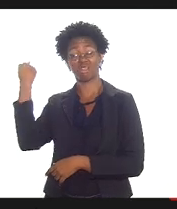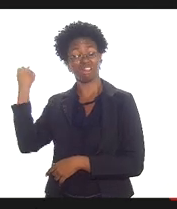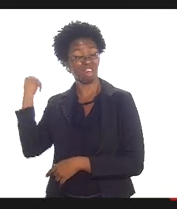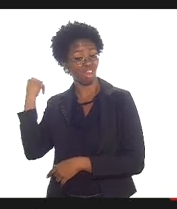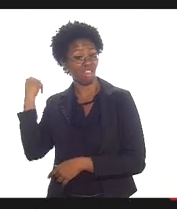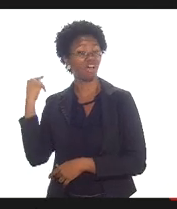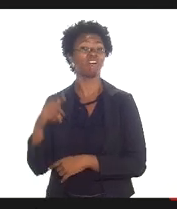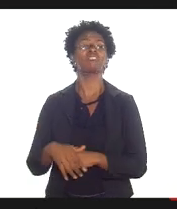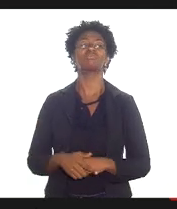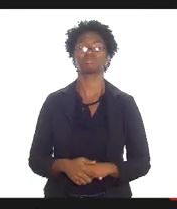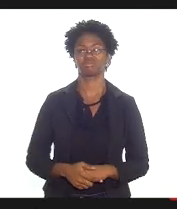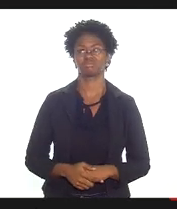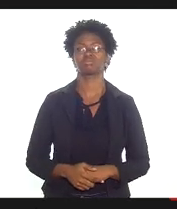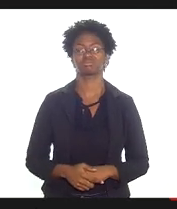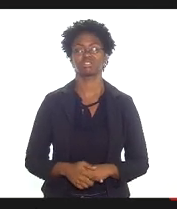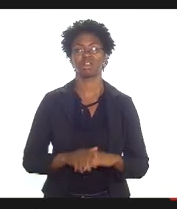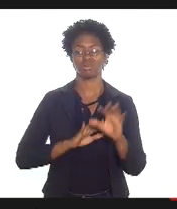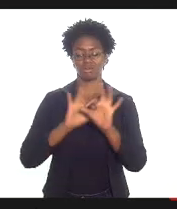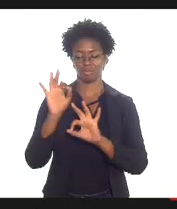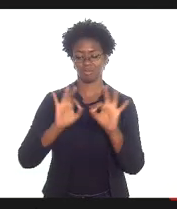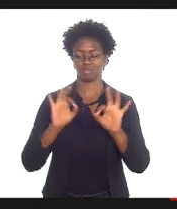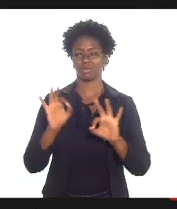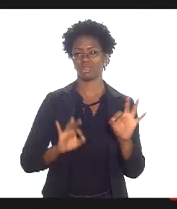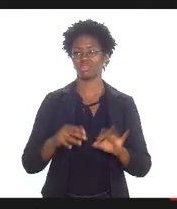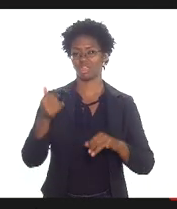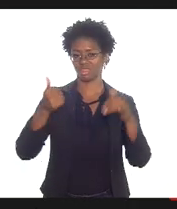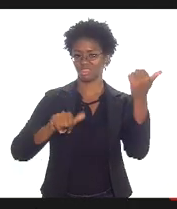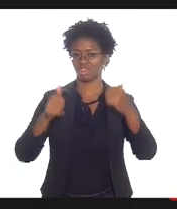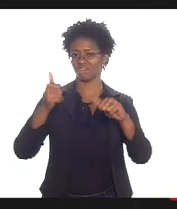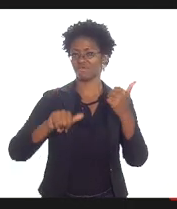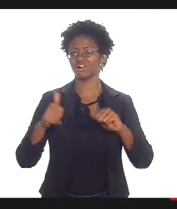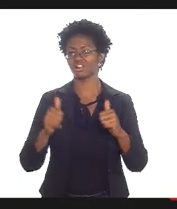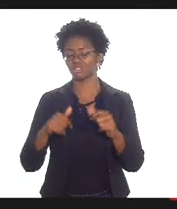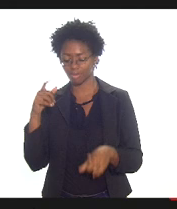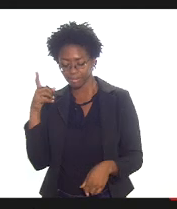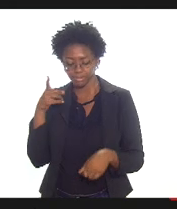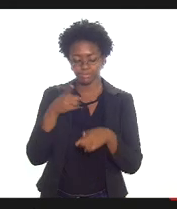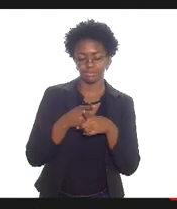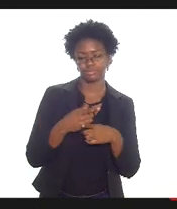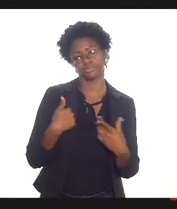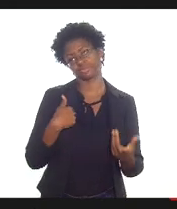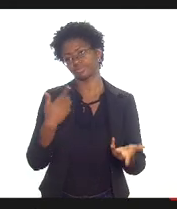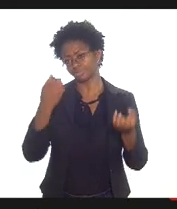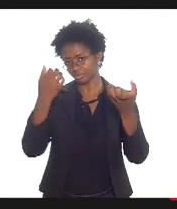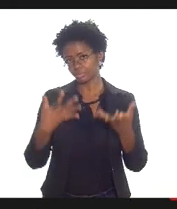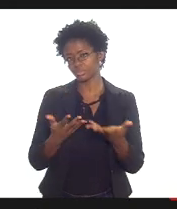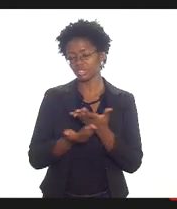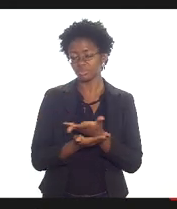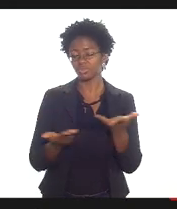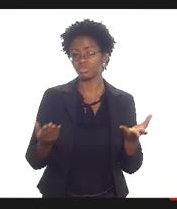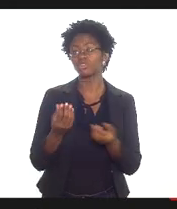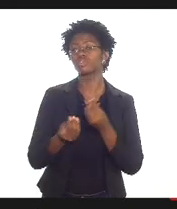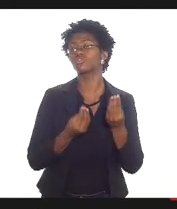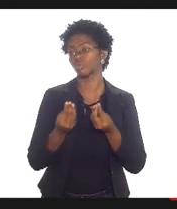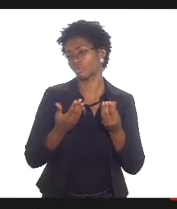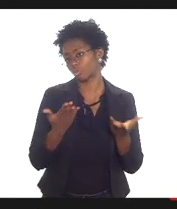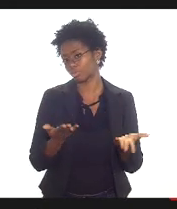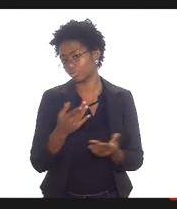seu plano de avaliação de descobertas. Então, vou explicar para vocês como é que isso